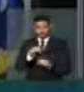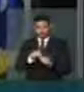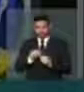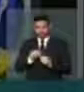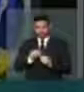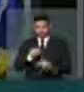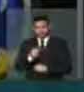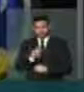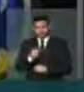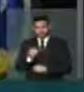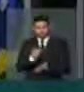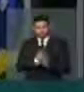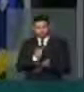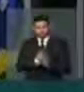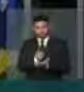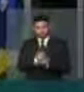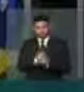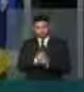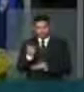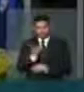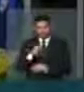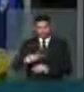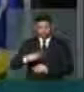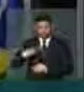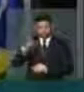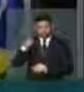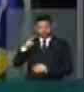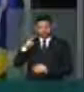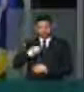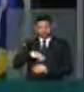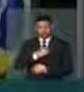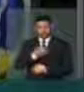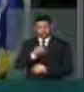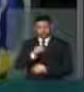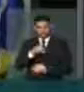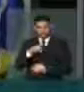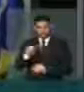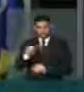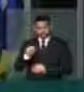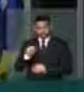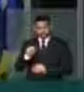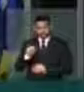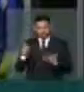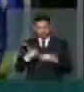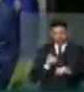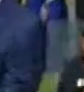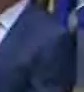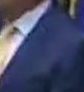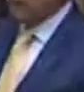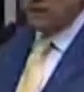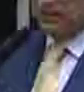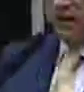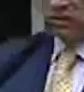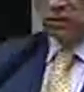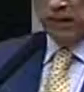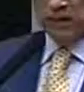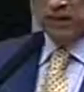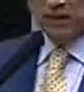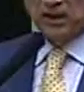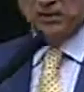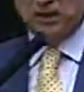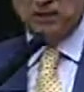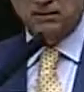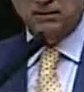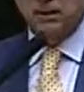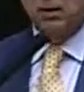sessão solene em comemoração aos 21 anos do lançamento do Plano Real. Neste momento, quem está fazendo o seu